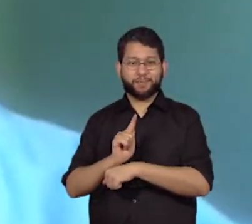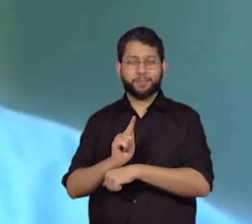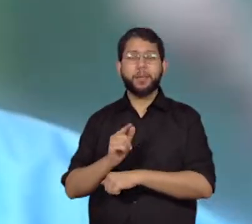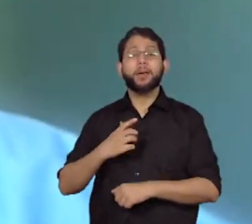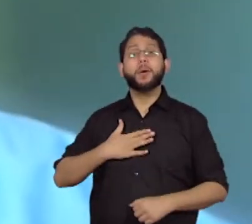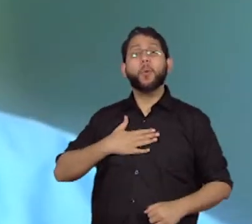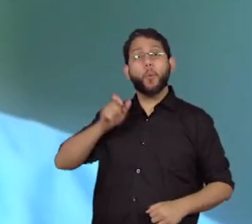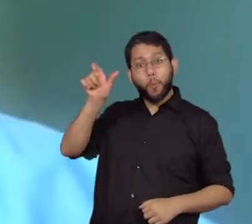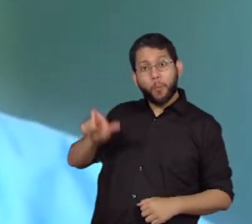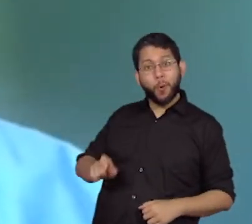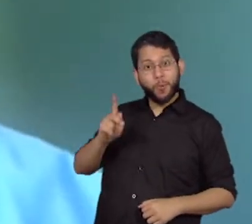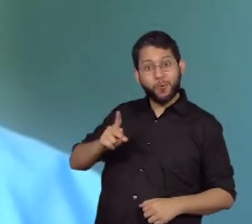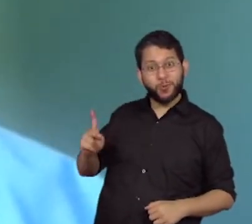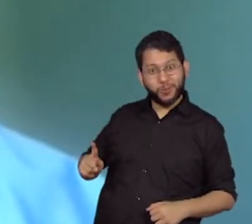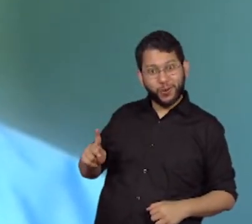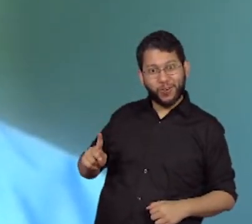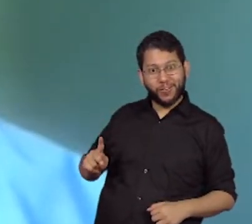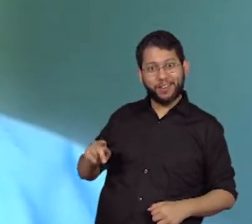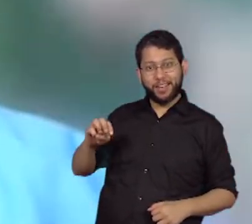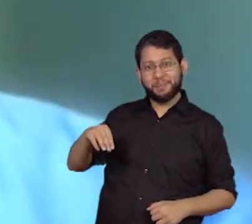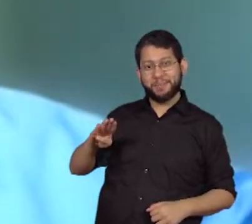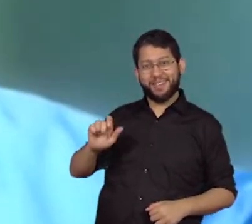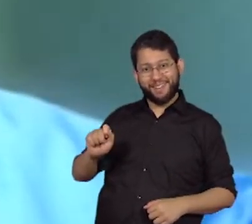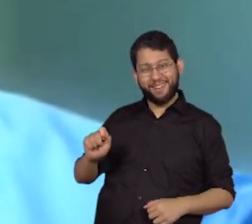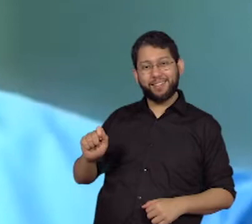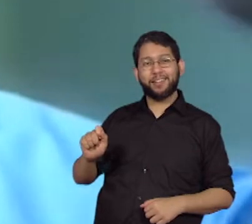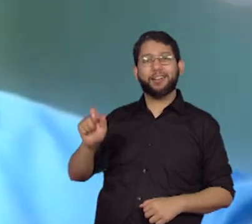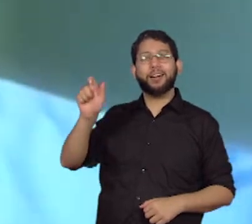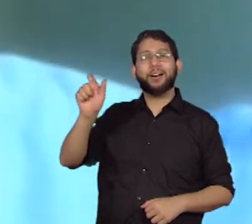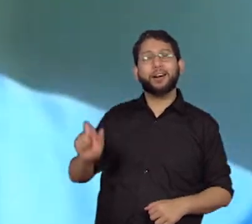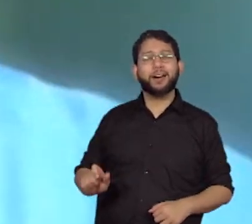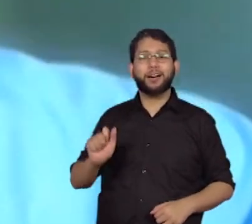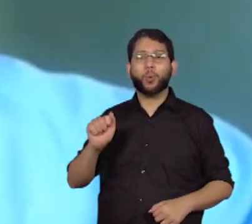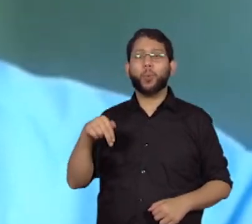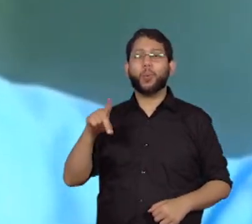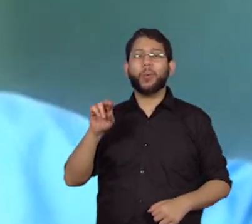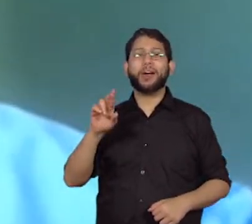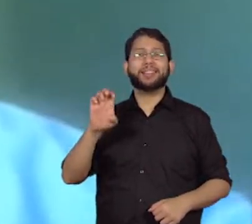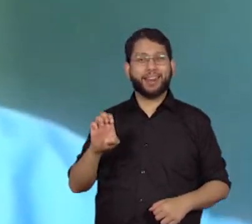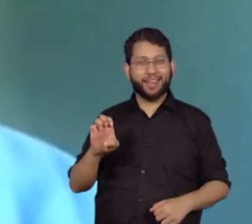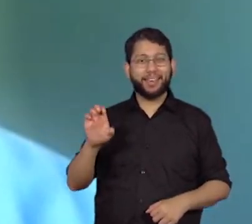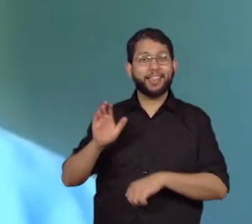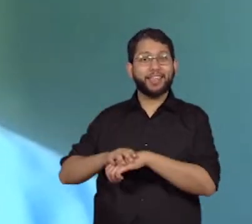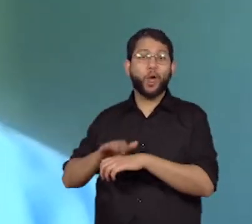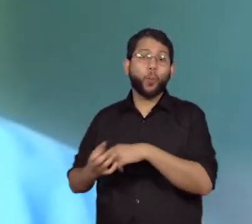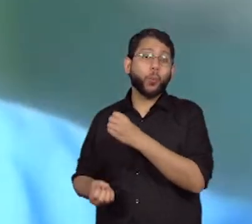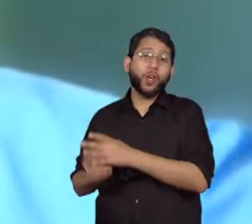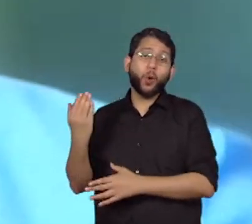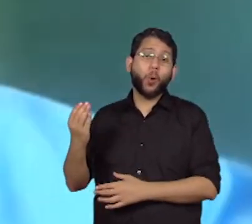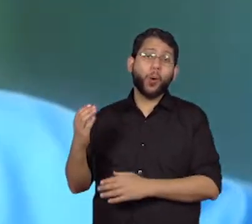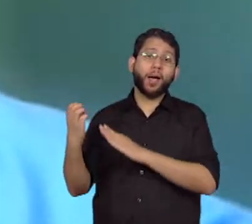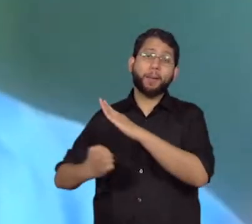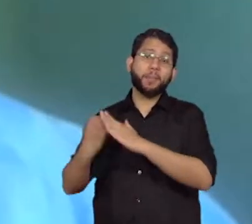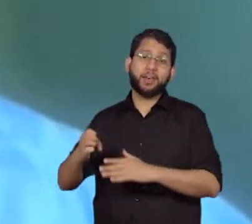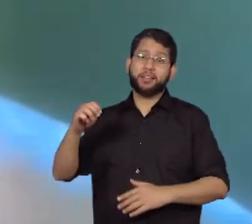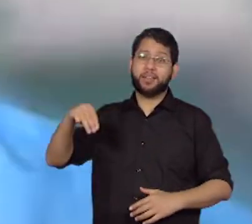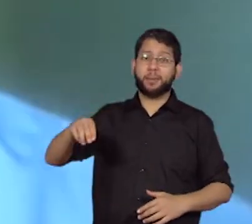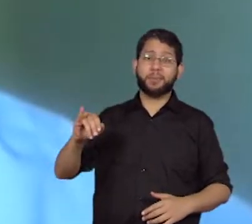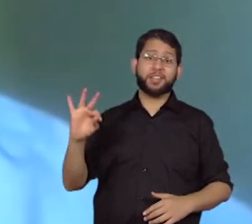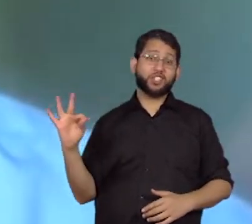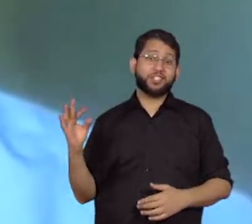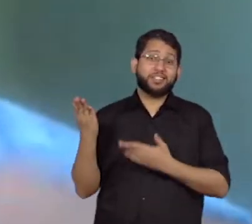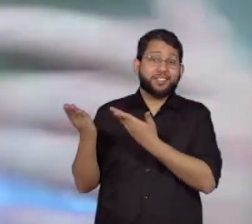professor no MBA foi o André, que é o fundador da MIT. Quando ele abriu o